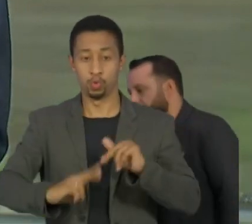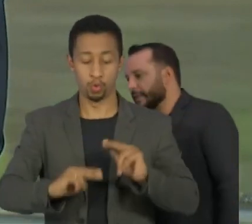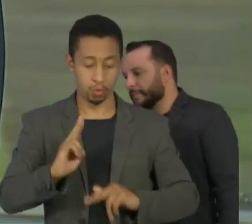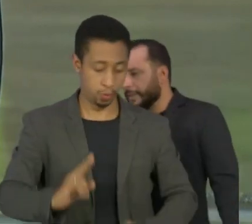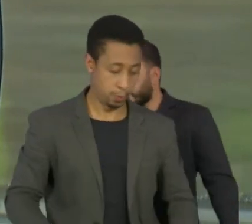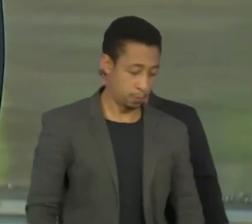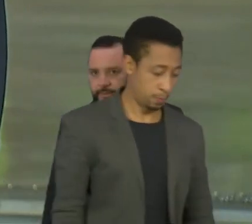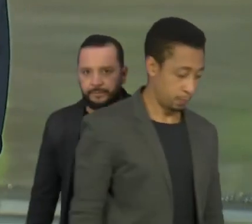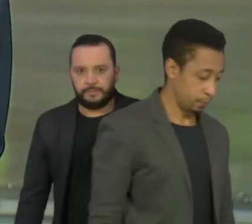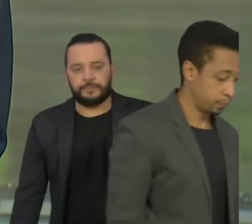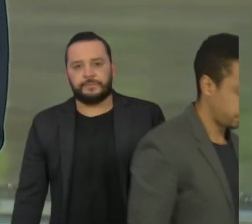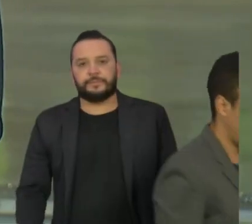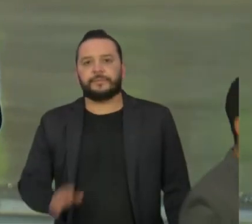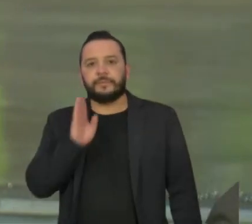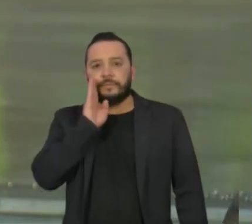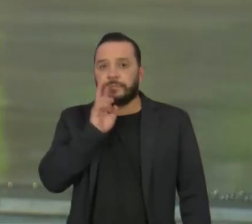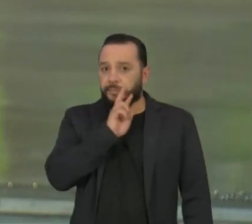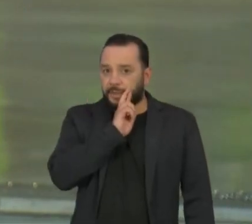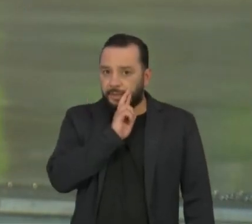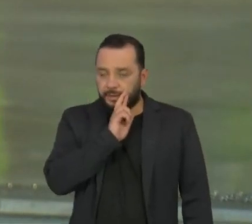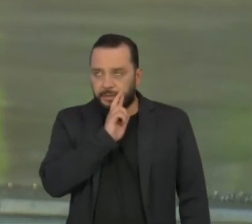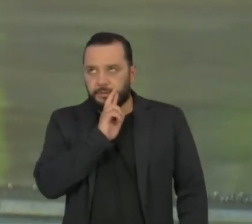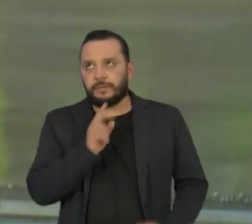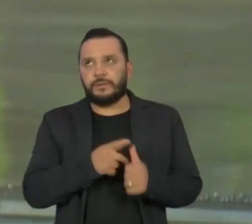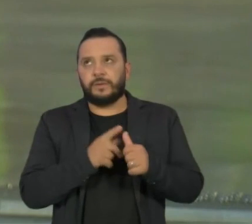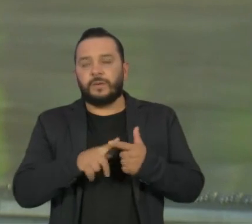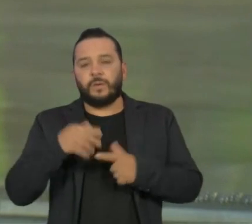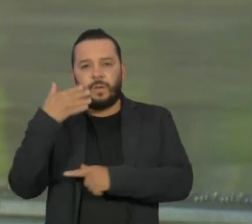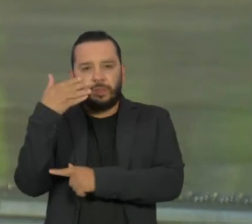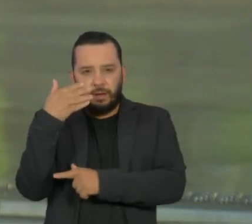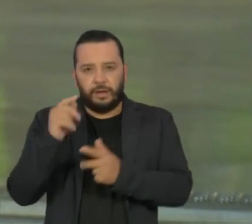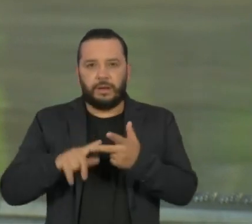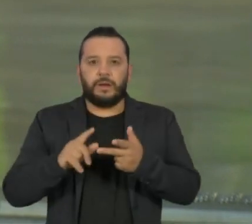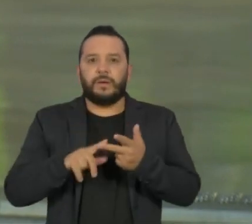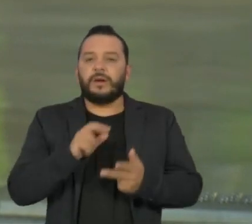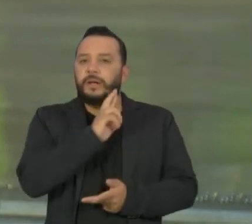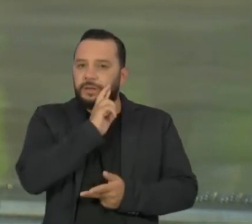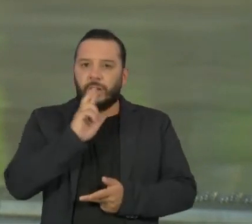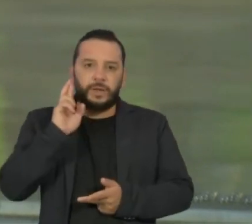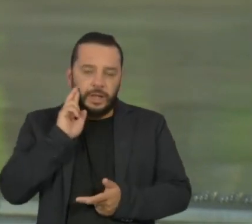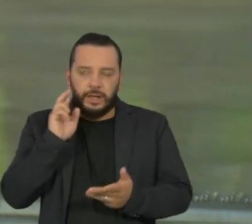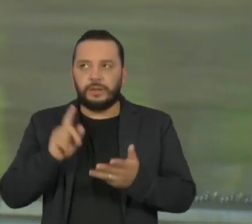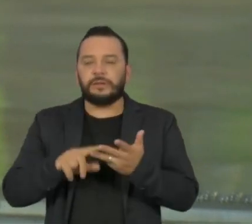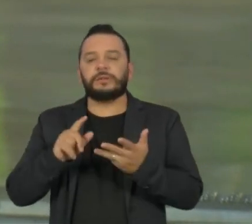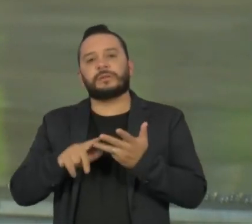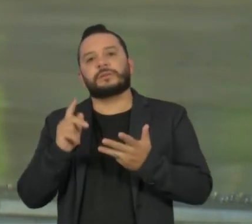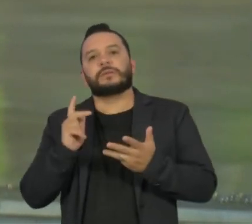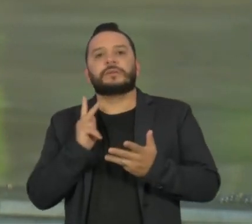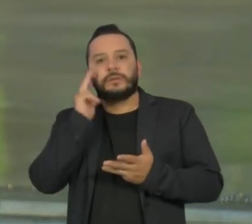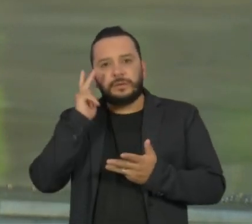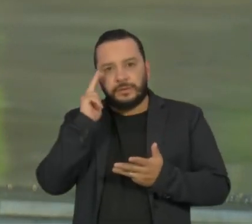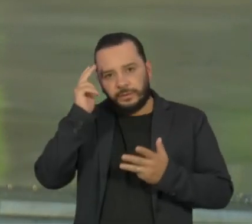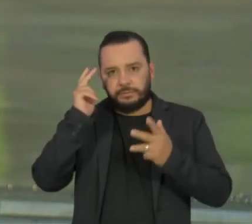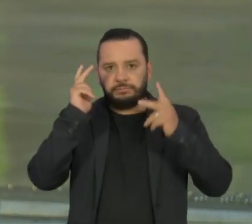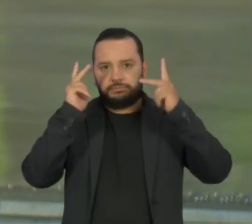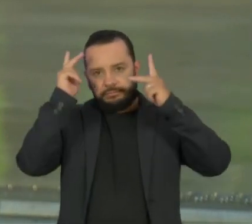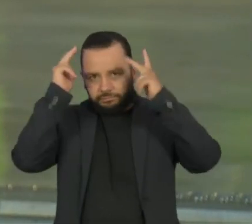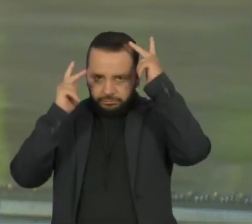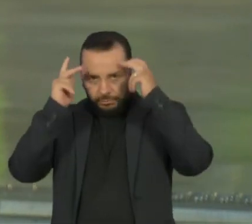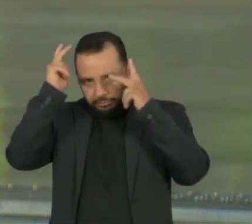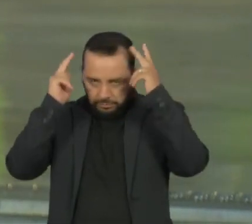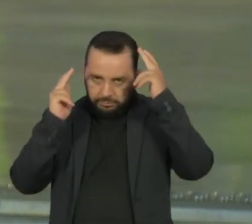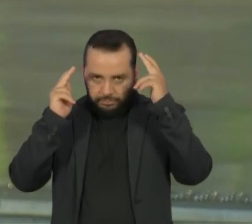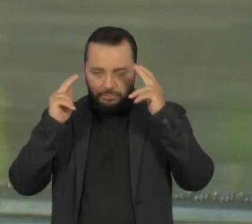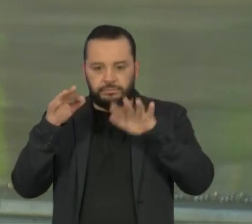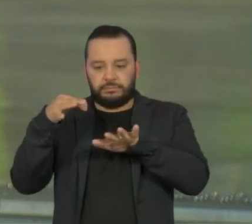bares, hotéis e restaurantes, de salões de beleza e barbearia, e vai valer também para aqueles três